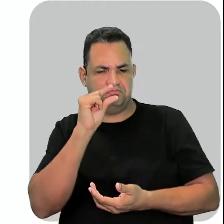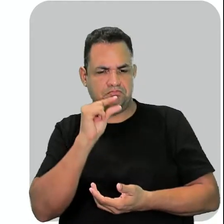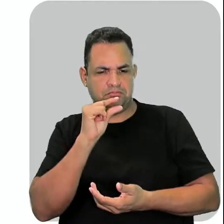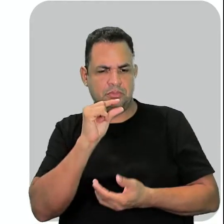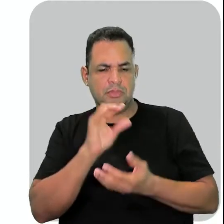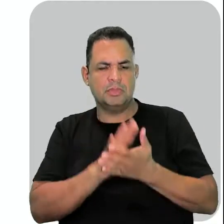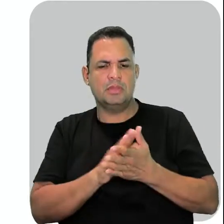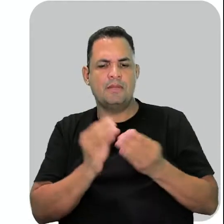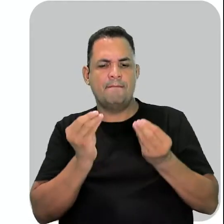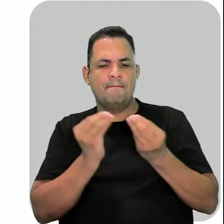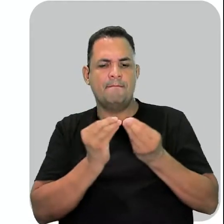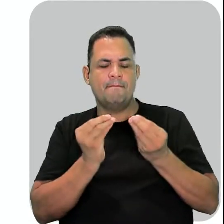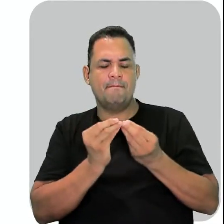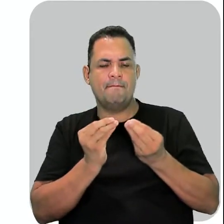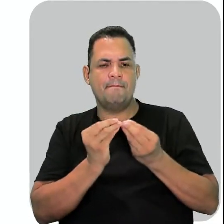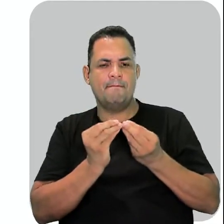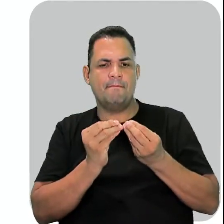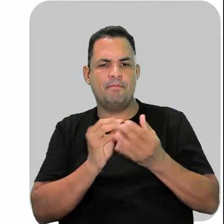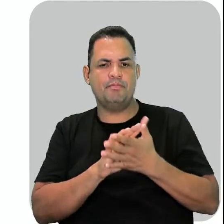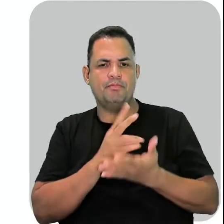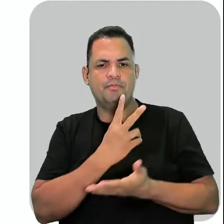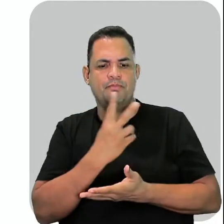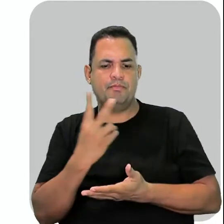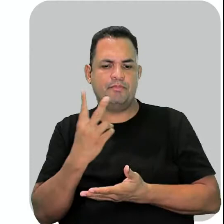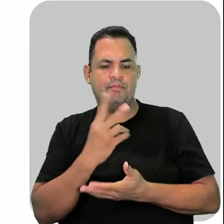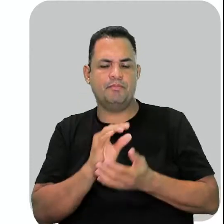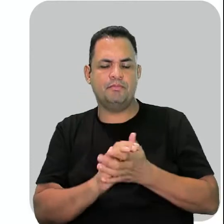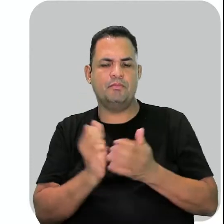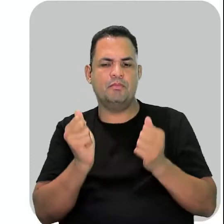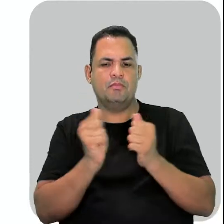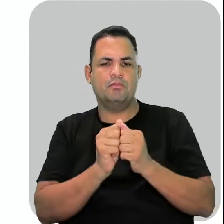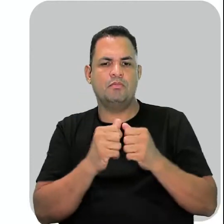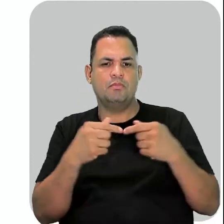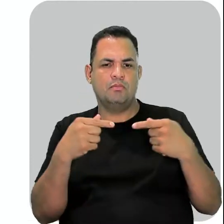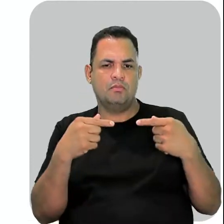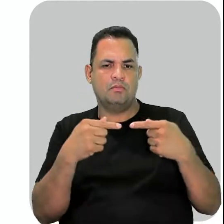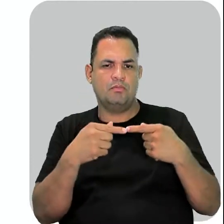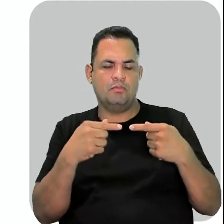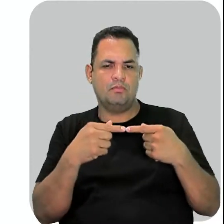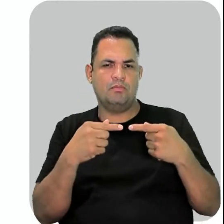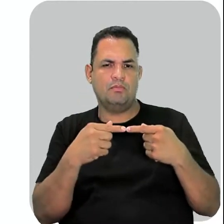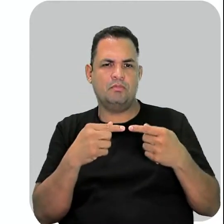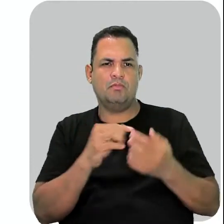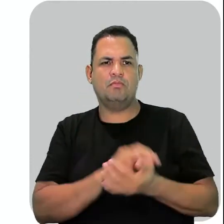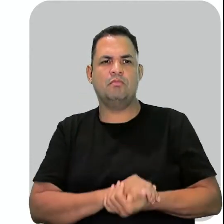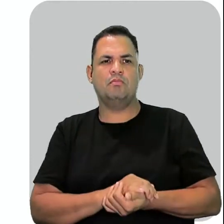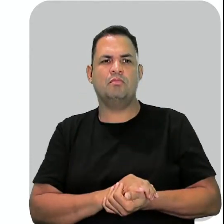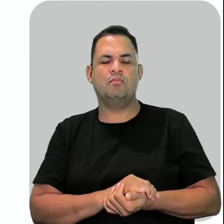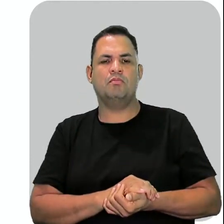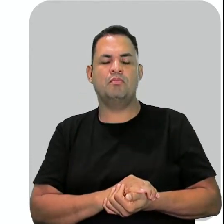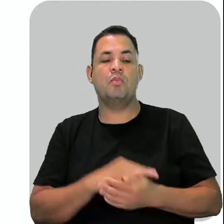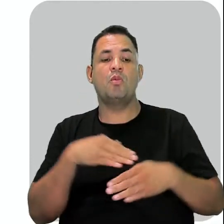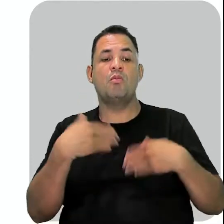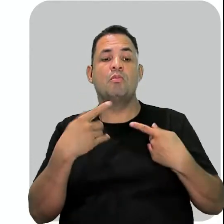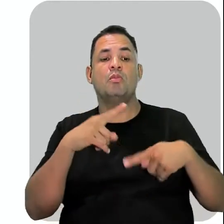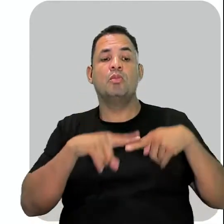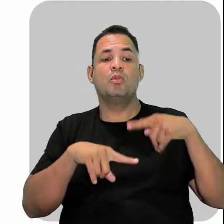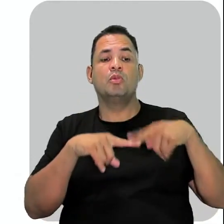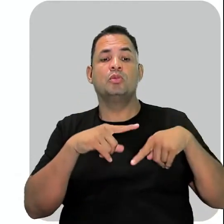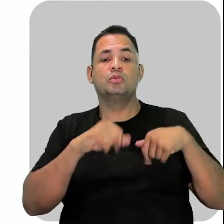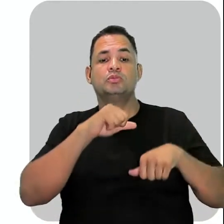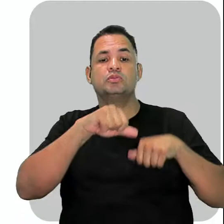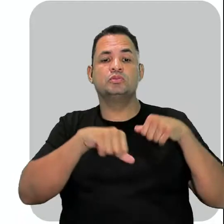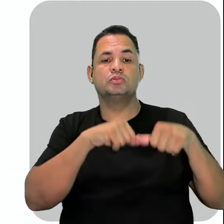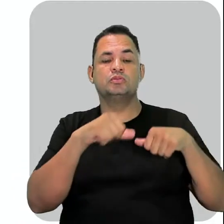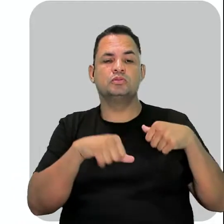pequena molécula para que estes 2 possam se unir. Qual vai ser o produto formado?